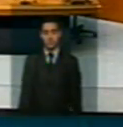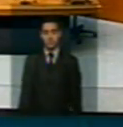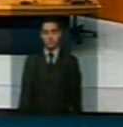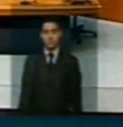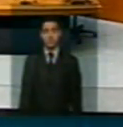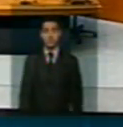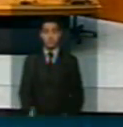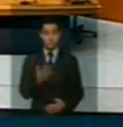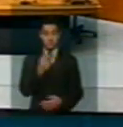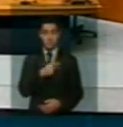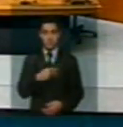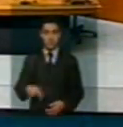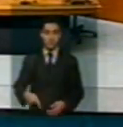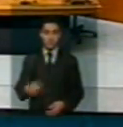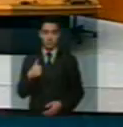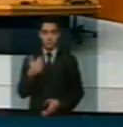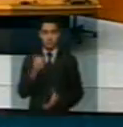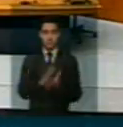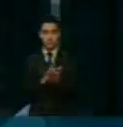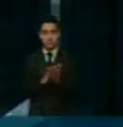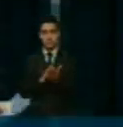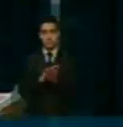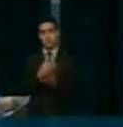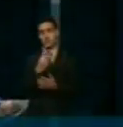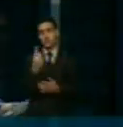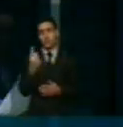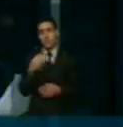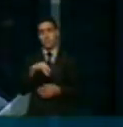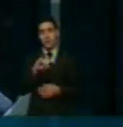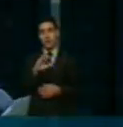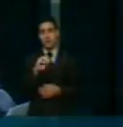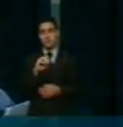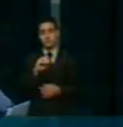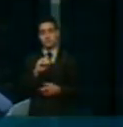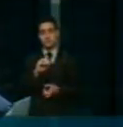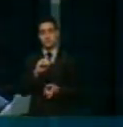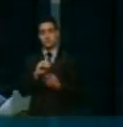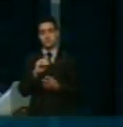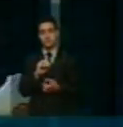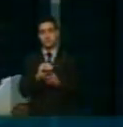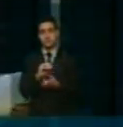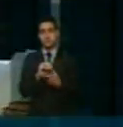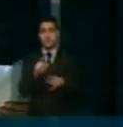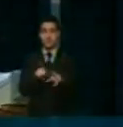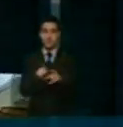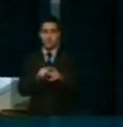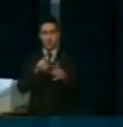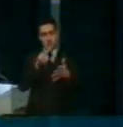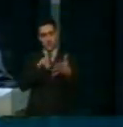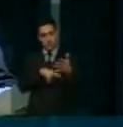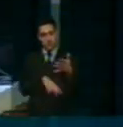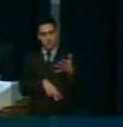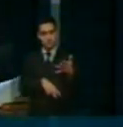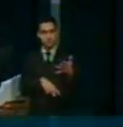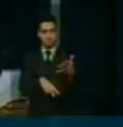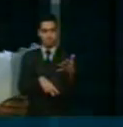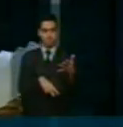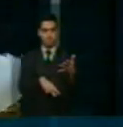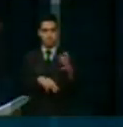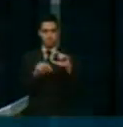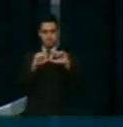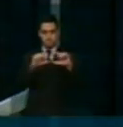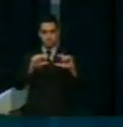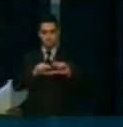Senhor presidente, quero saudar o 31 de março, que se aproxima. E quero fazer a leitura aqui de trechos de